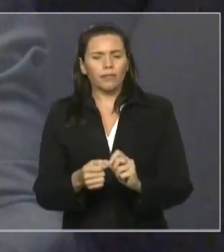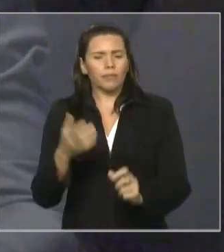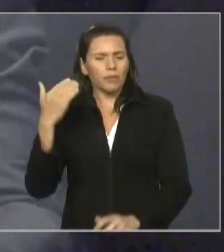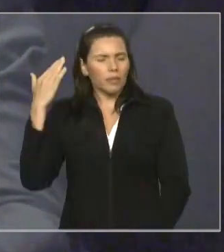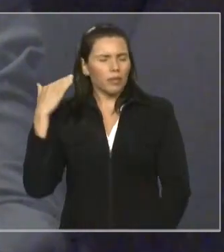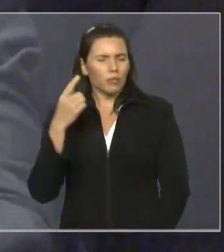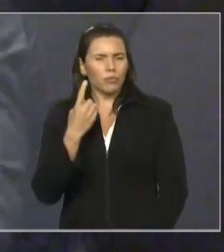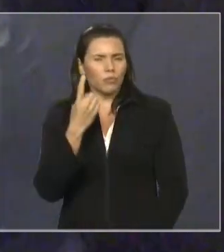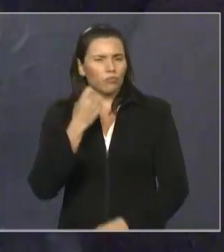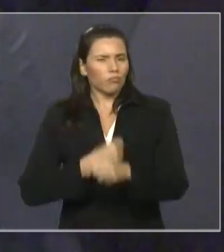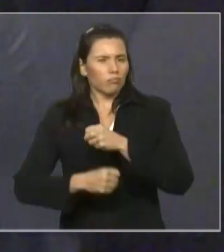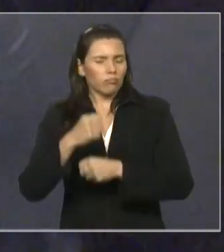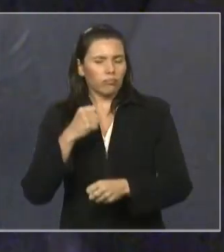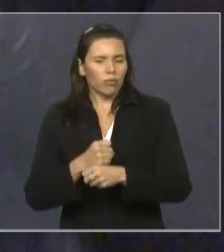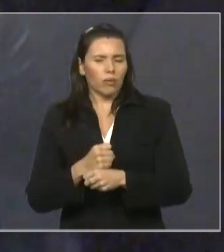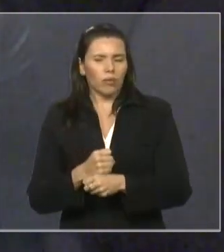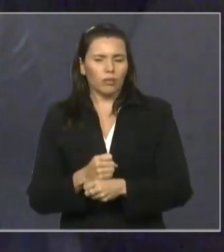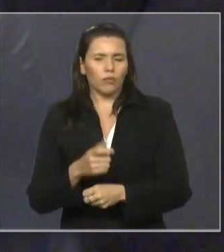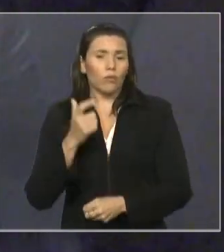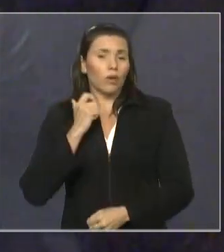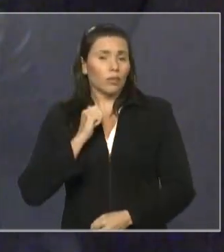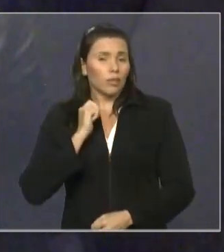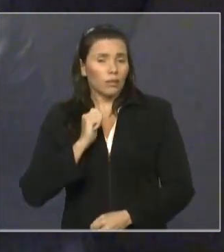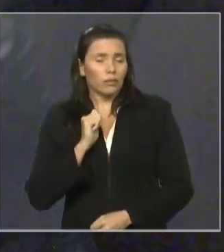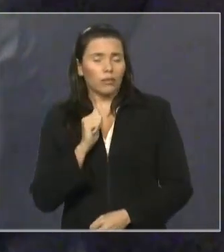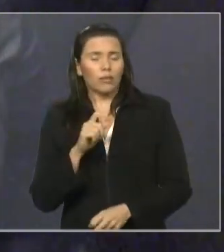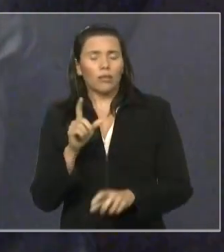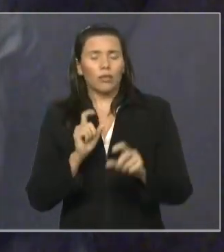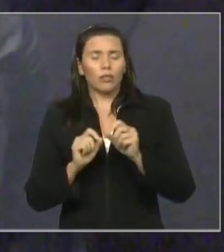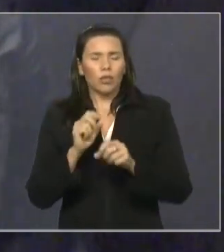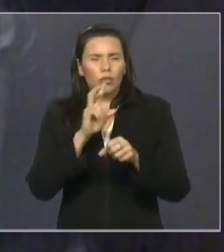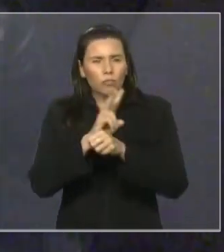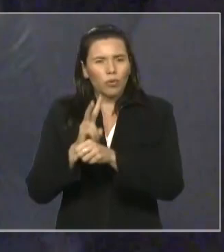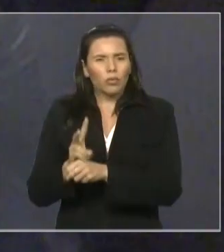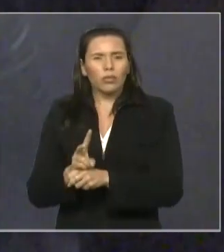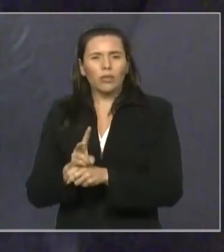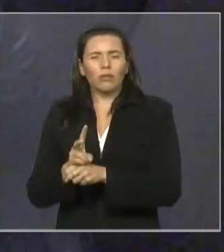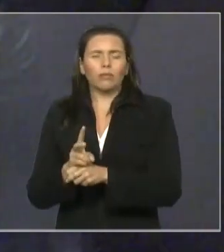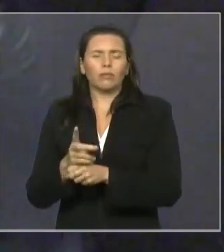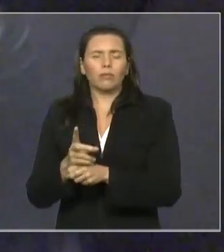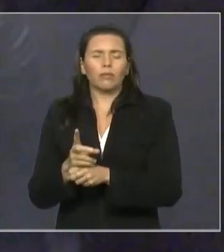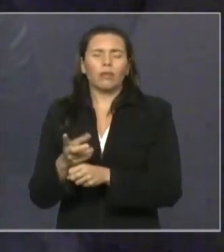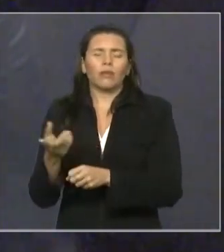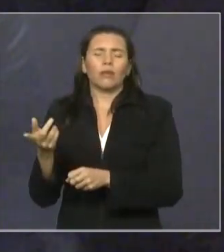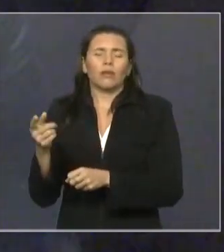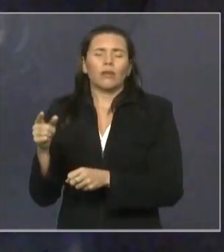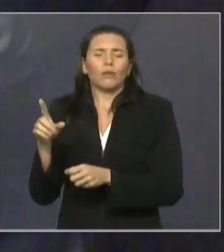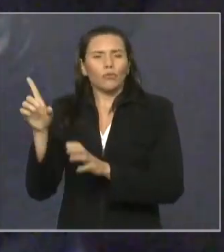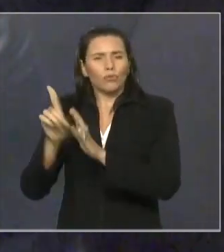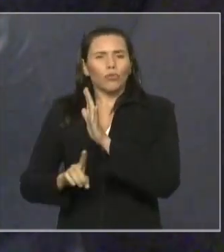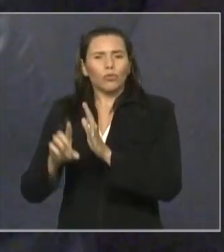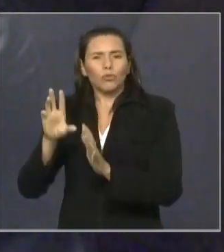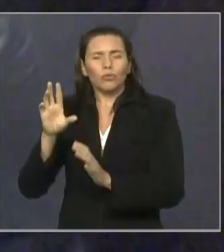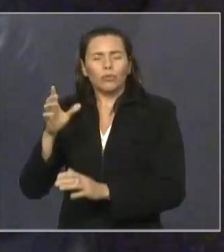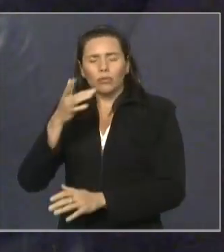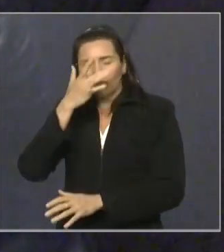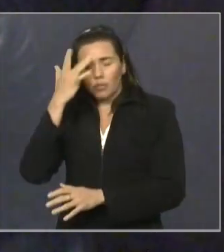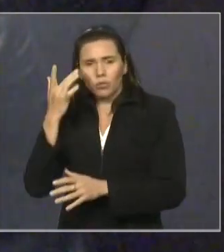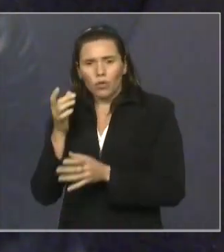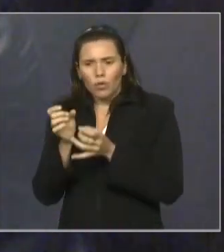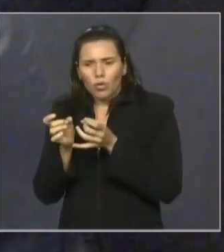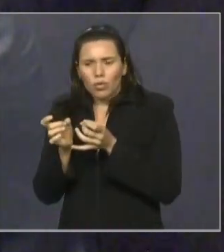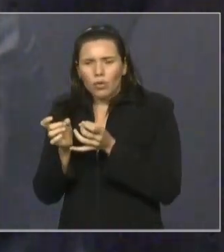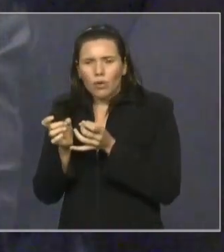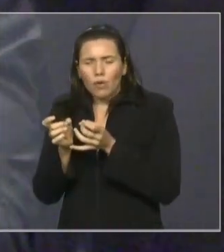ou menos um ano e meio atrás com a Delegacia de Proteção e Defesa do Consumidor e deu certo. Então, fica aqui meu registro, parabenizando a sua iniciativa e